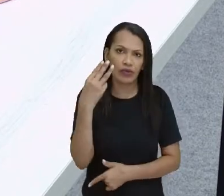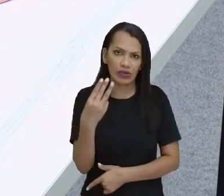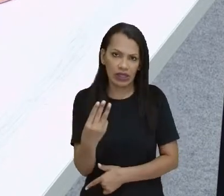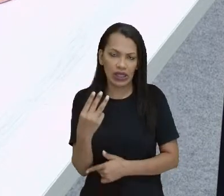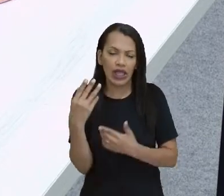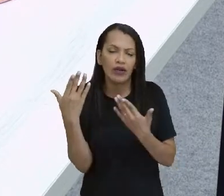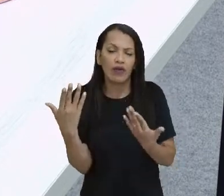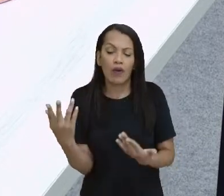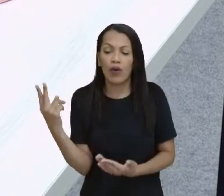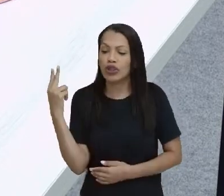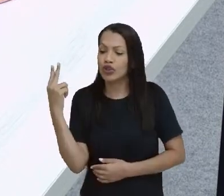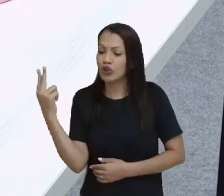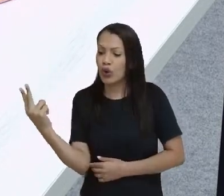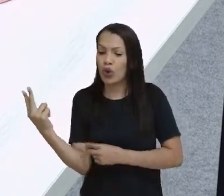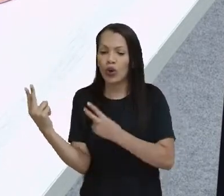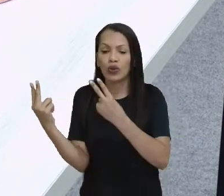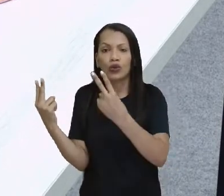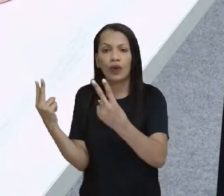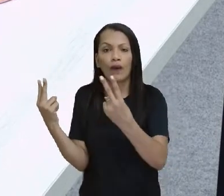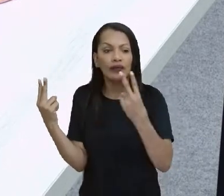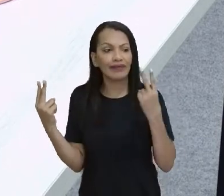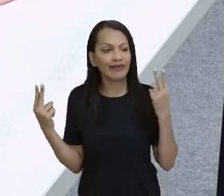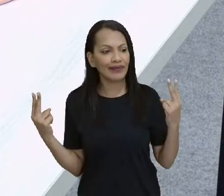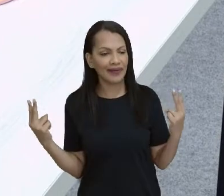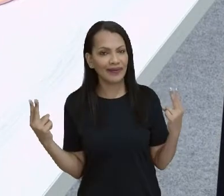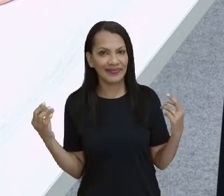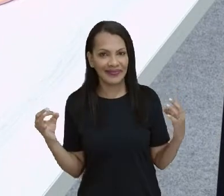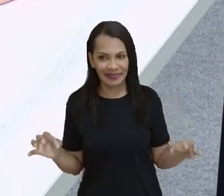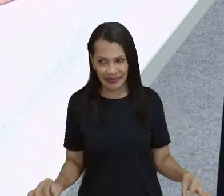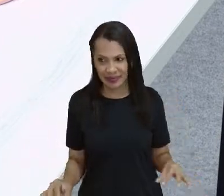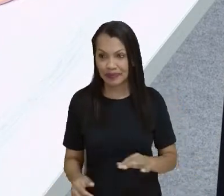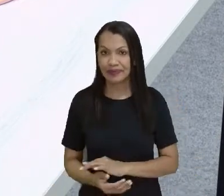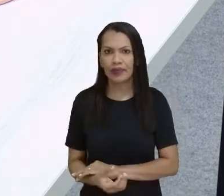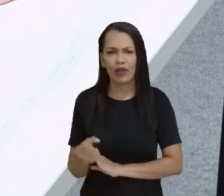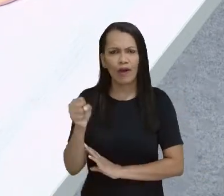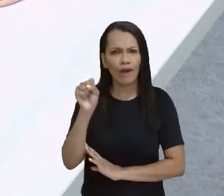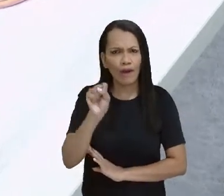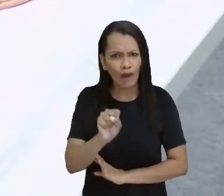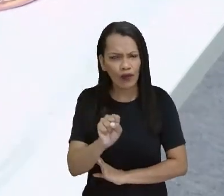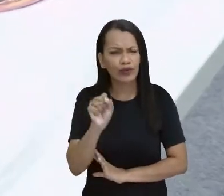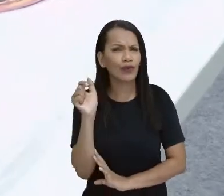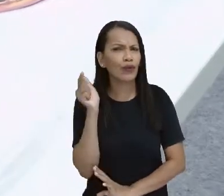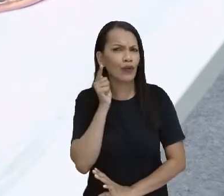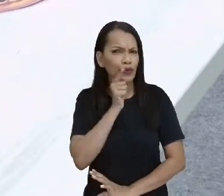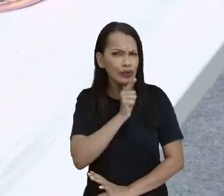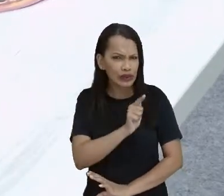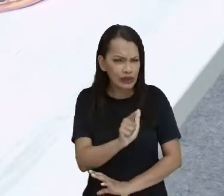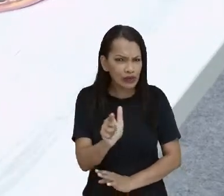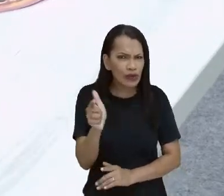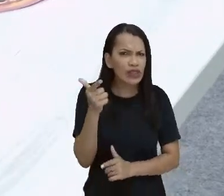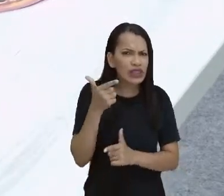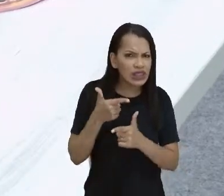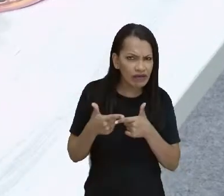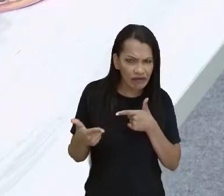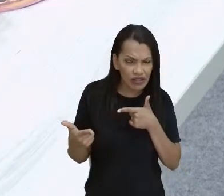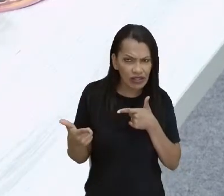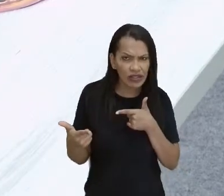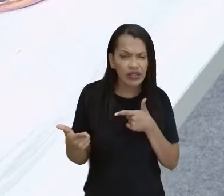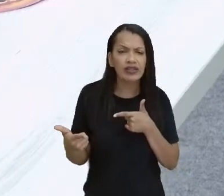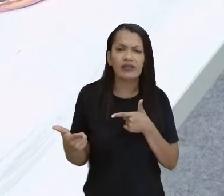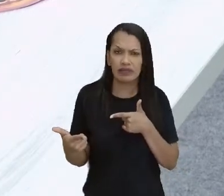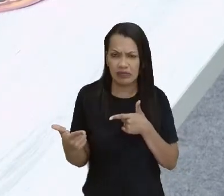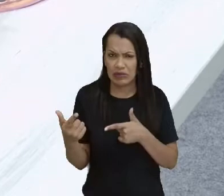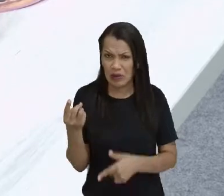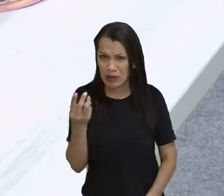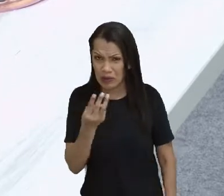igual para é? Todo mundo. E essa daqui com 8 fatias, será que eu consigo dividir aqui na terça